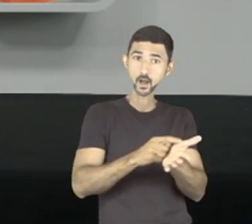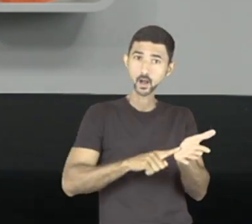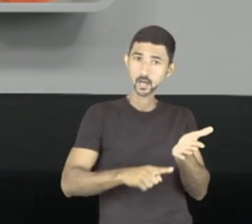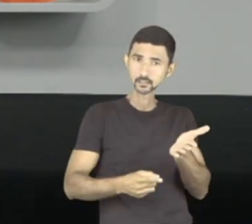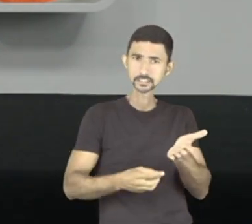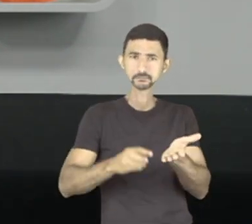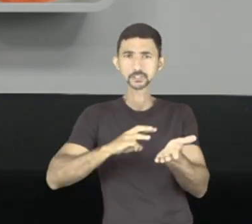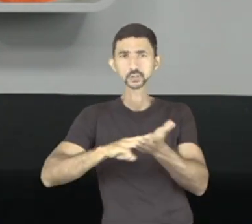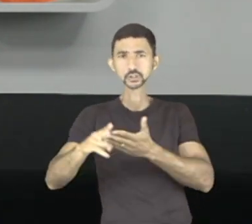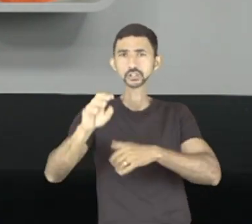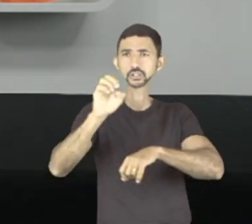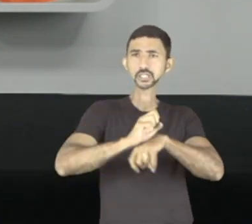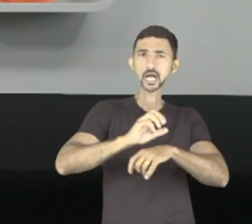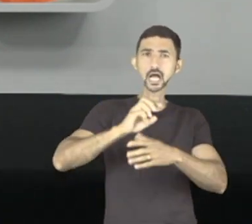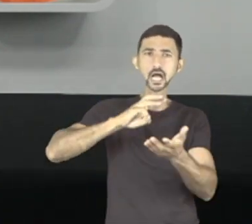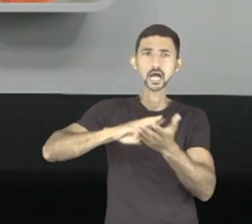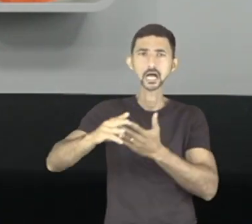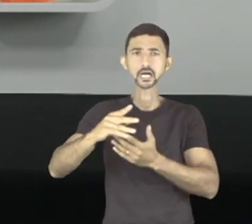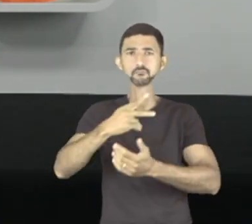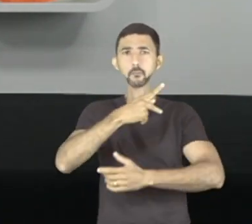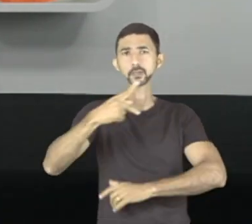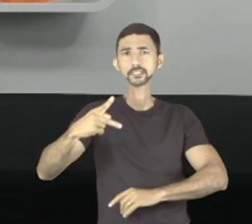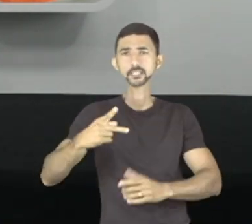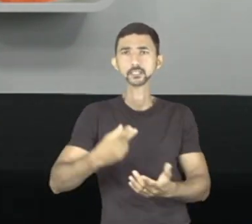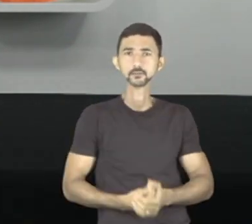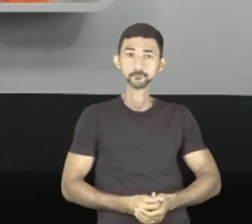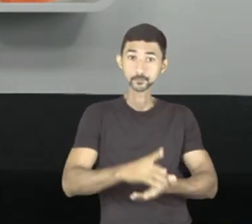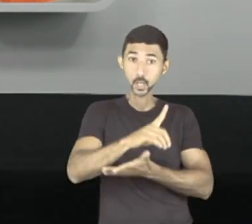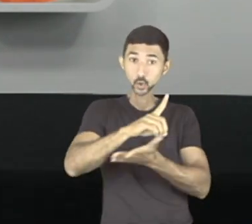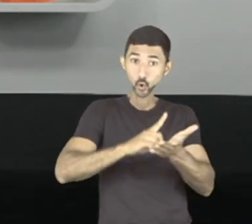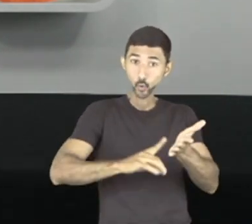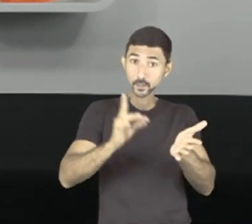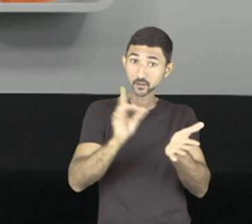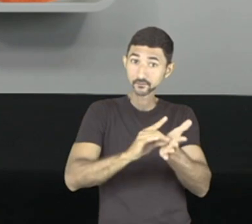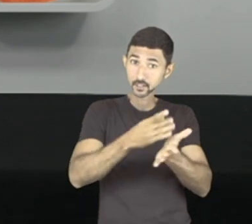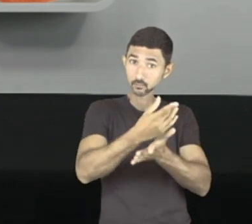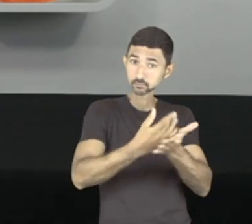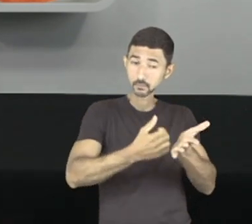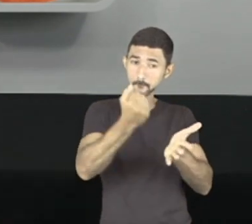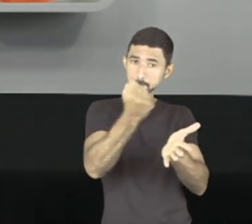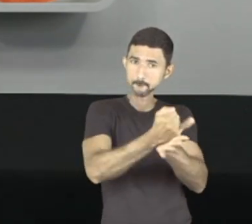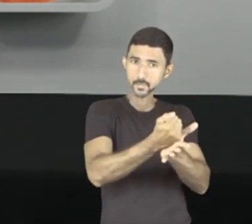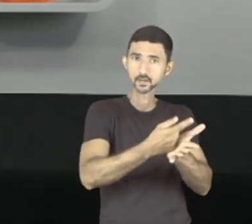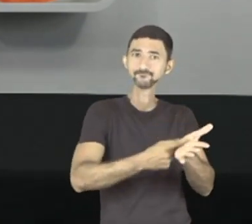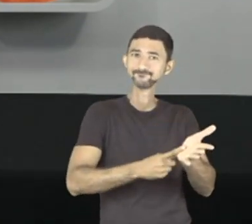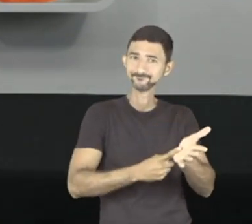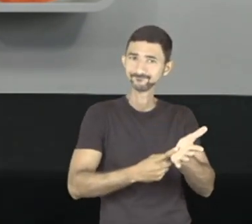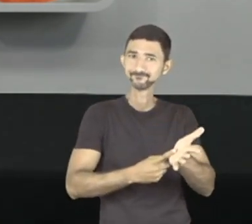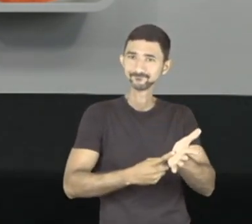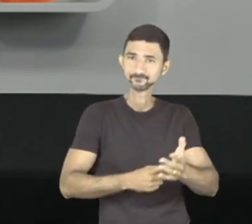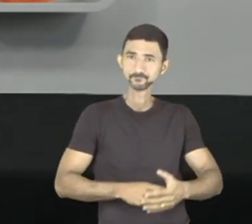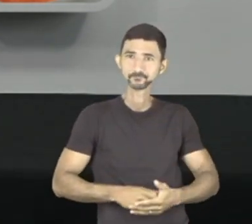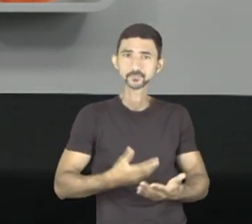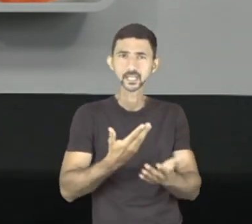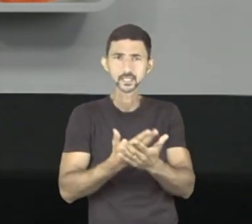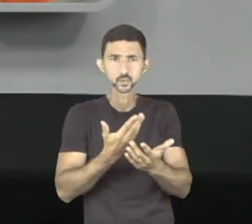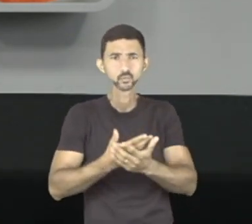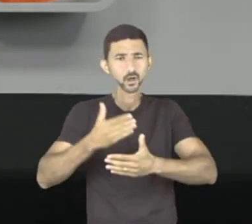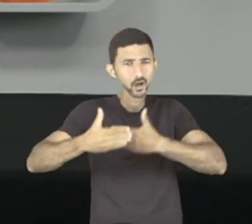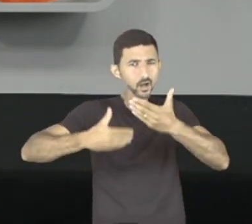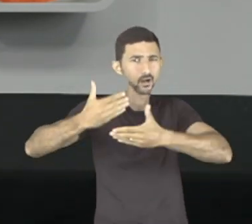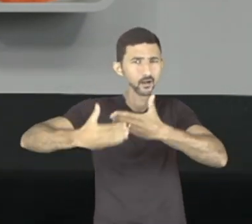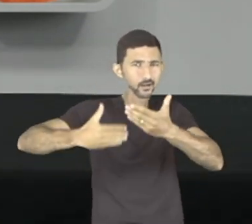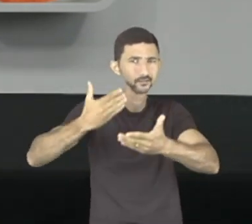órgão, para outro estado, ao presidente. Então, se é um documento oficial, né, quando vocês estudarem mais lá